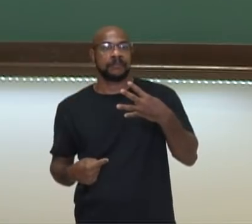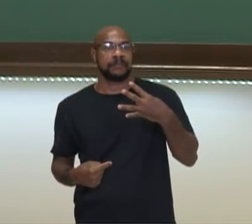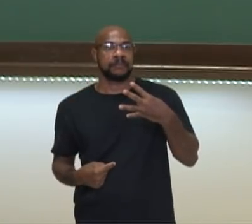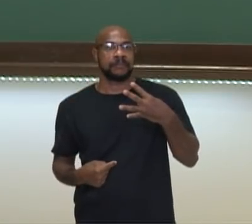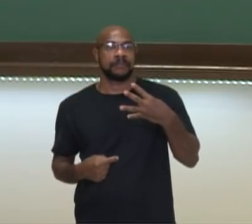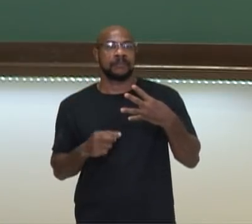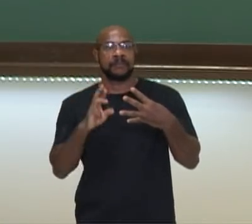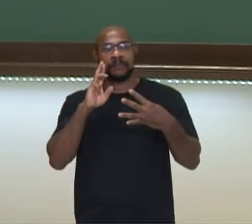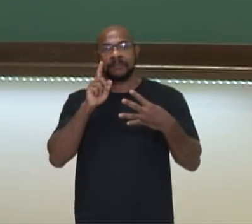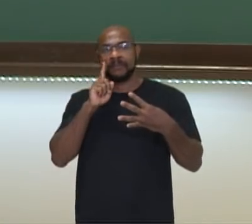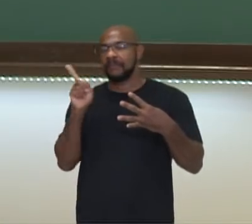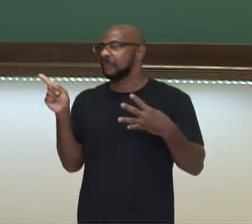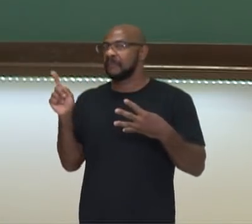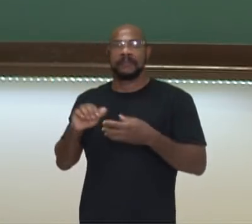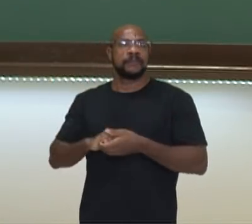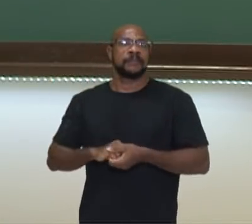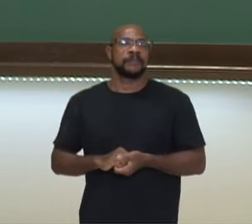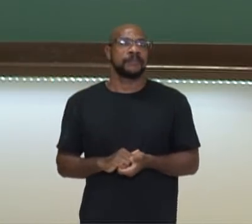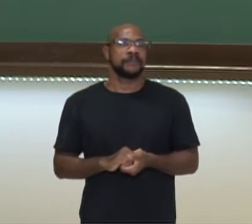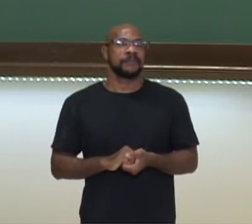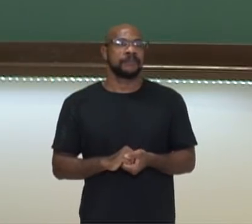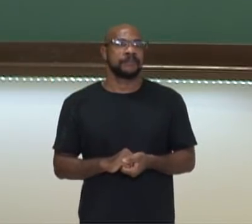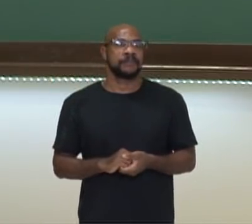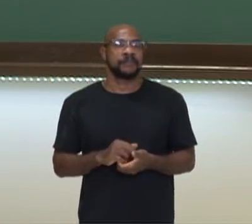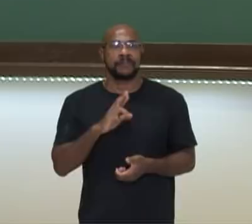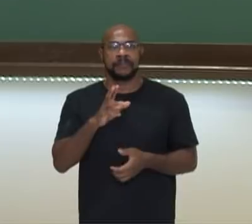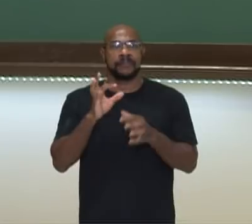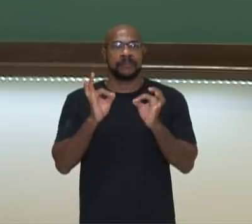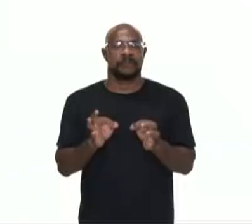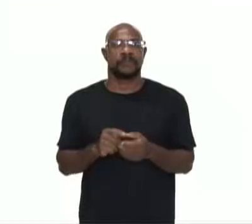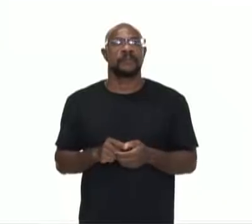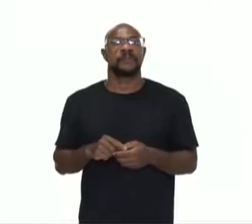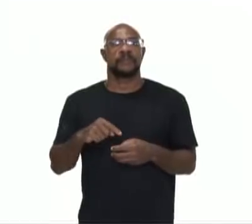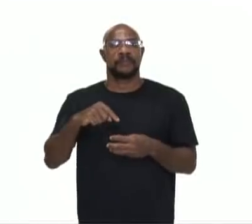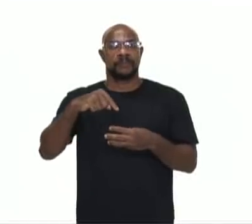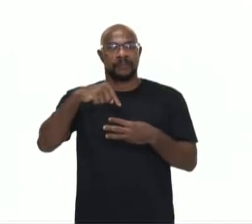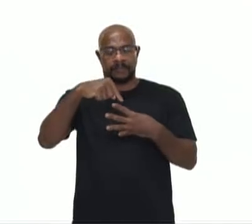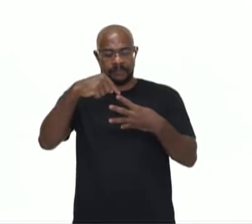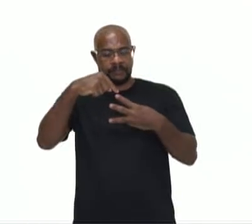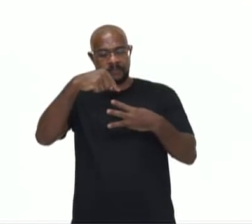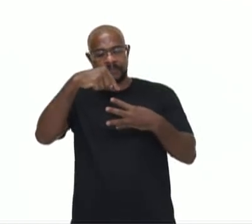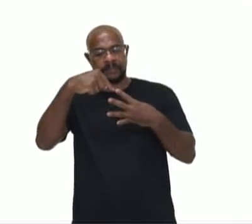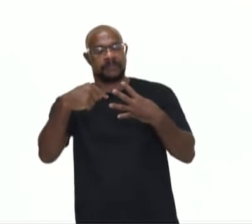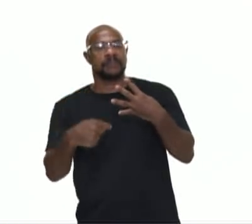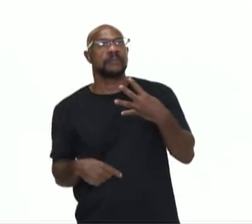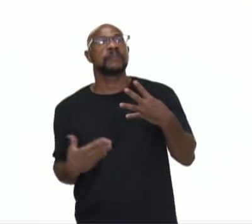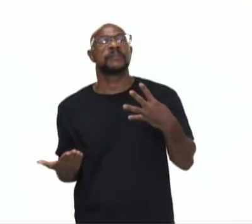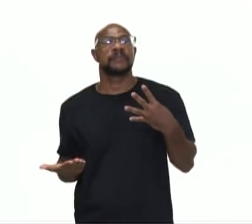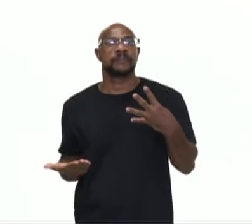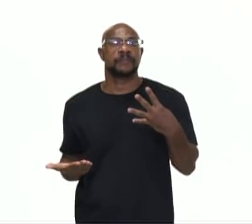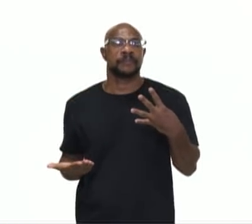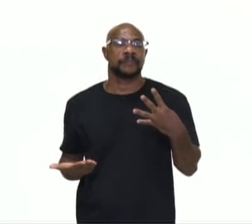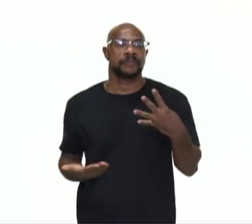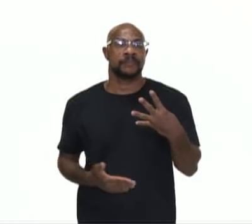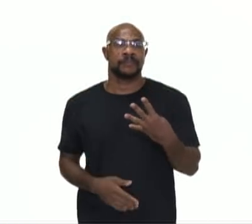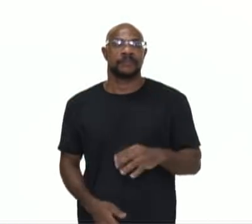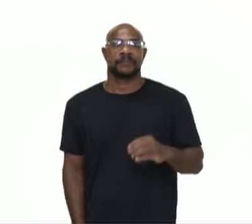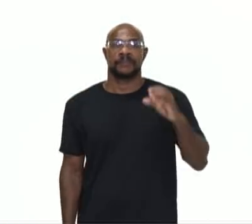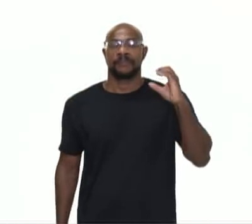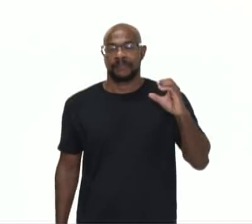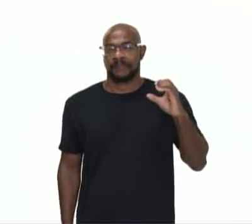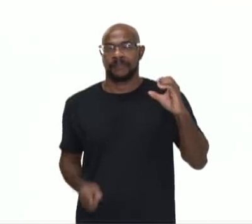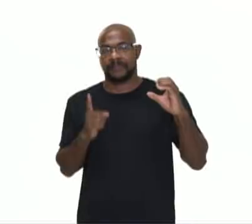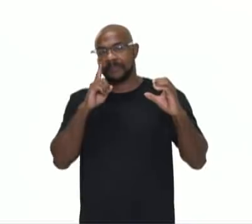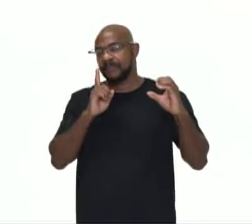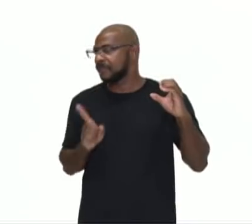Olhando ali os resultados, ó, tudo certinho. A alternativa correta vai ser, deverá pular do final da corda a 0,31 metros do